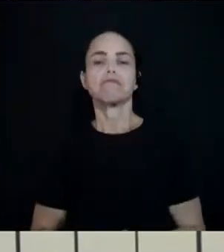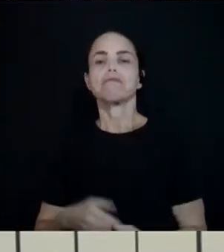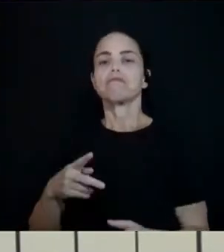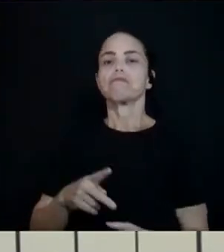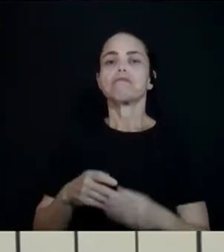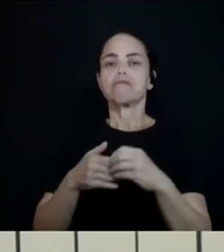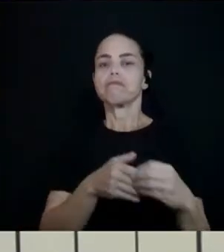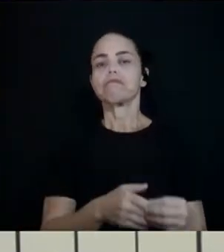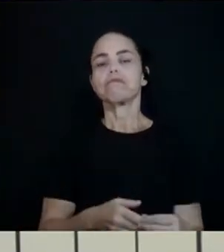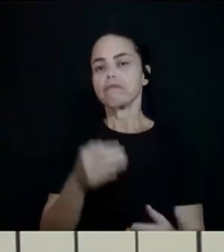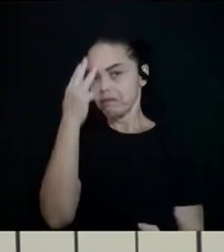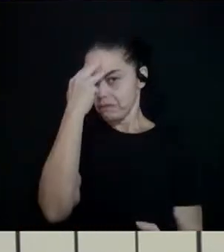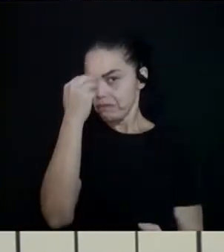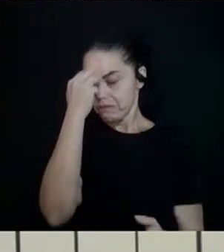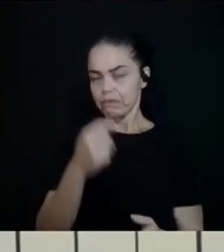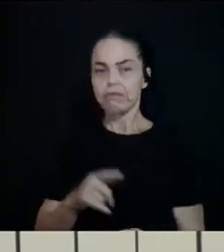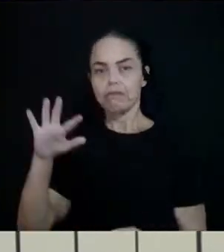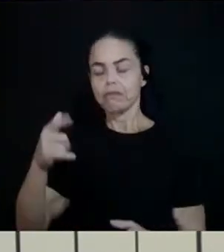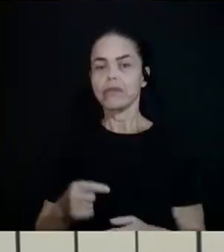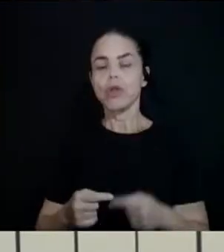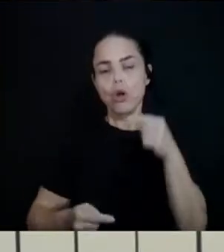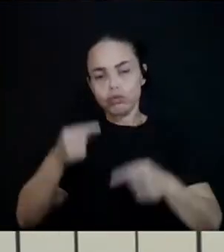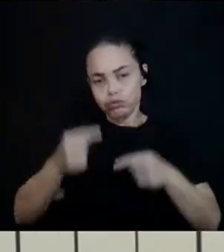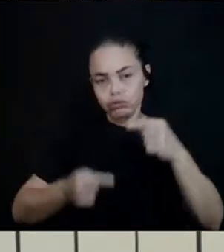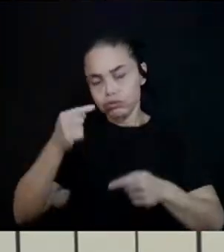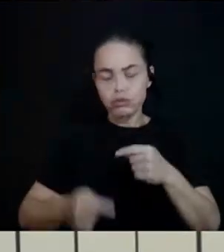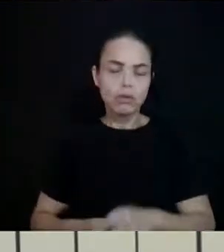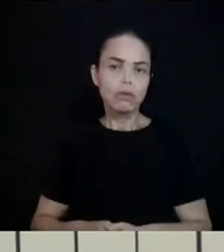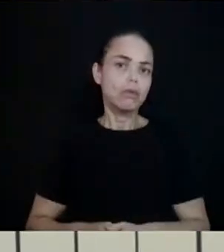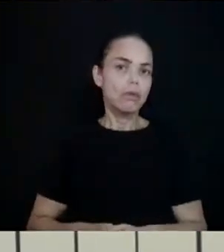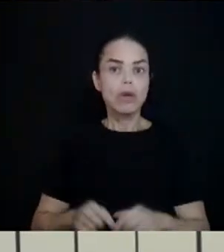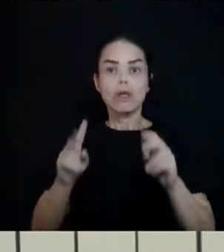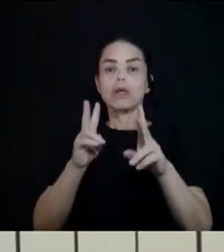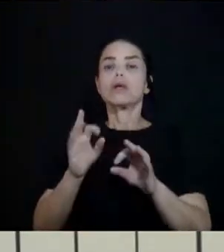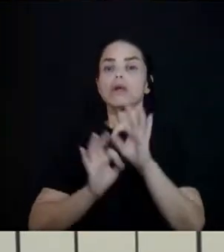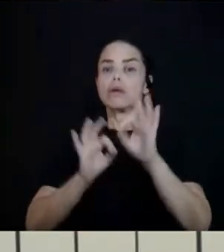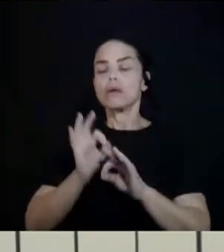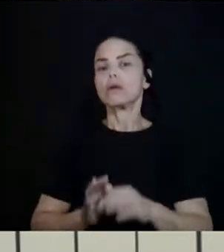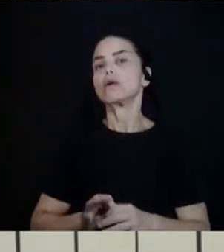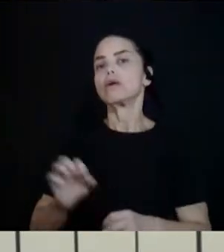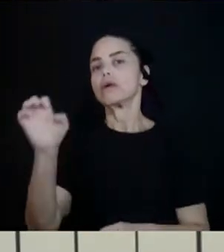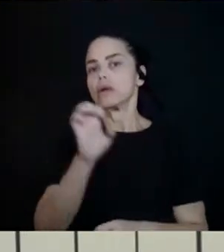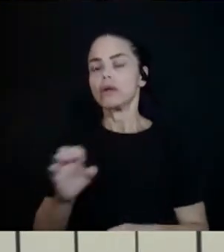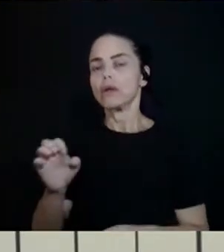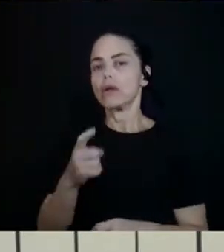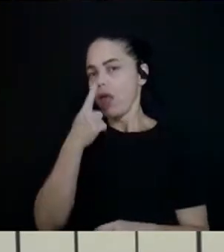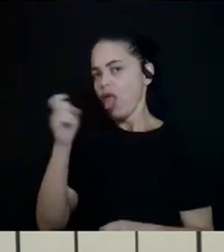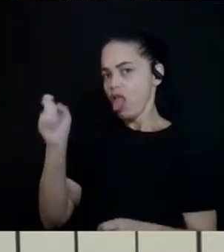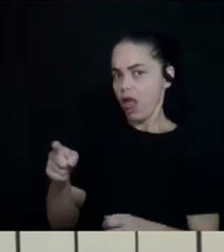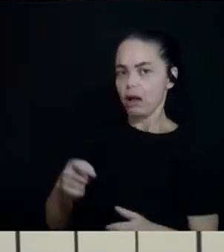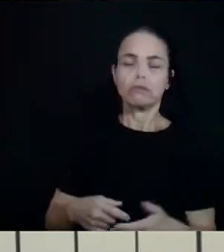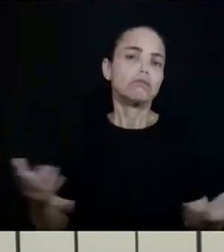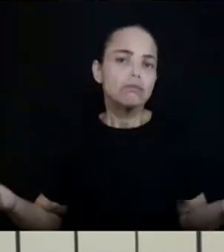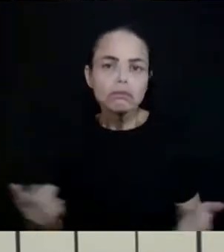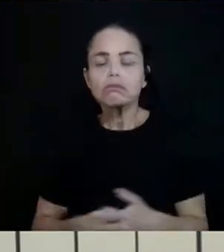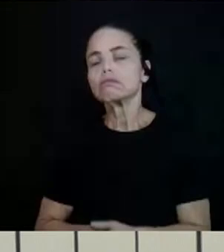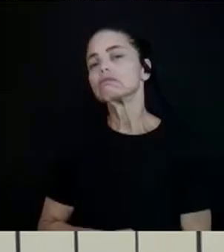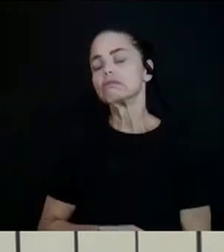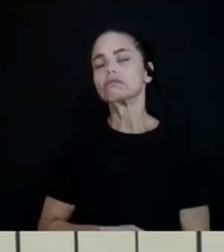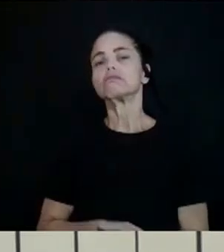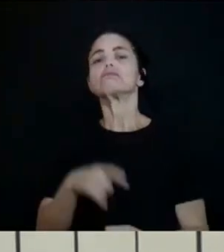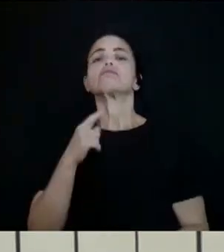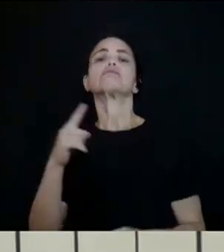Romão, realizou um debate para abordar o Plano Estadual de Resíduos Sólidos. O encontro teve como